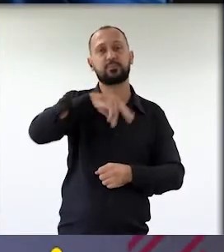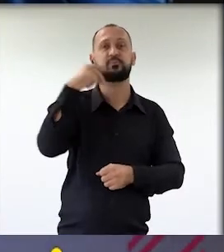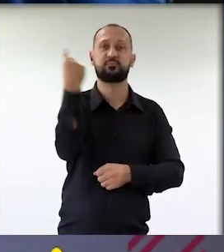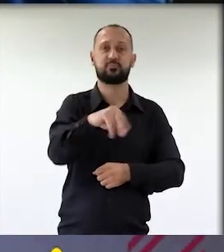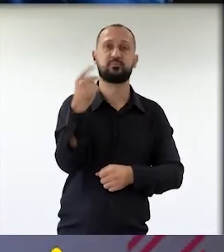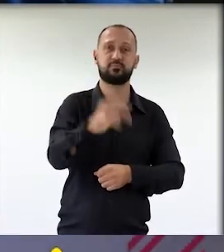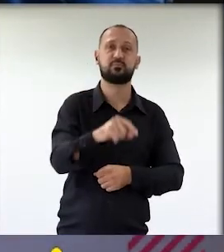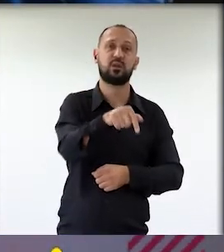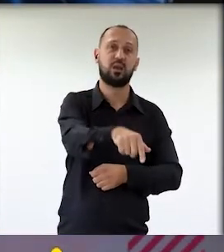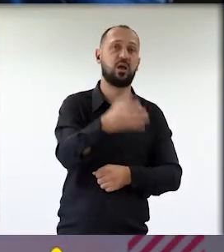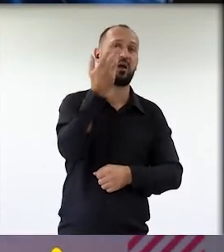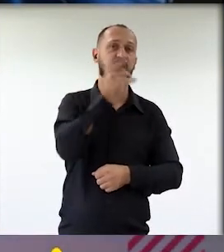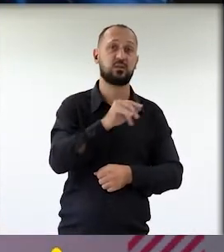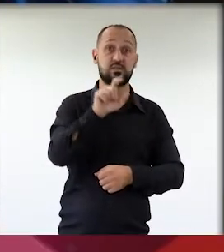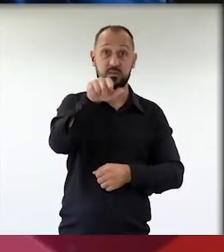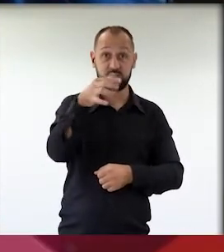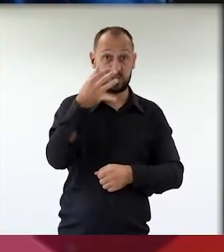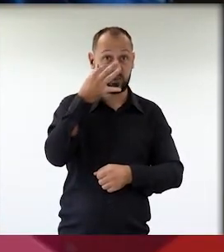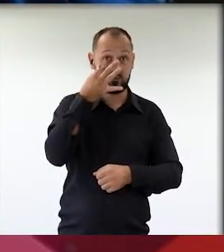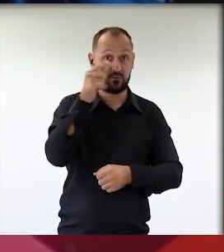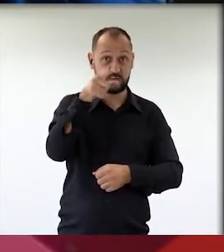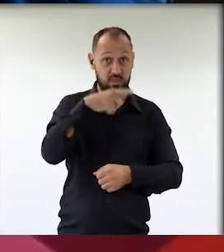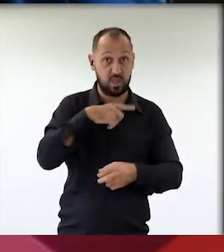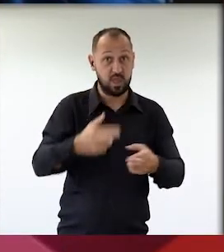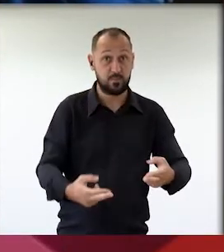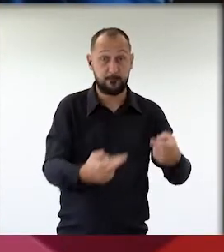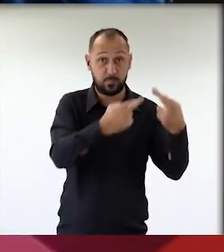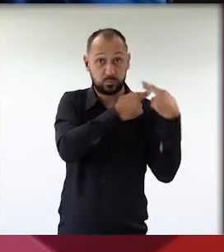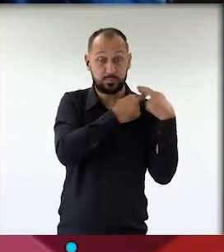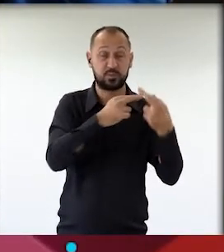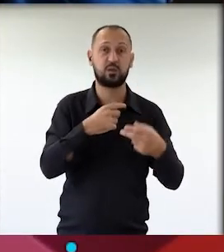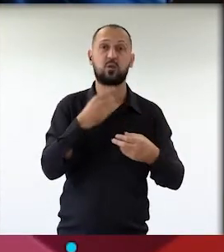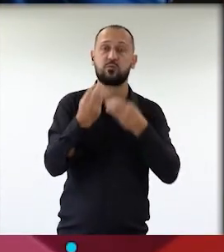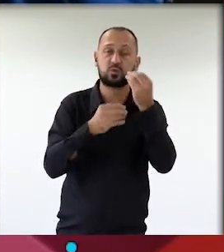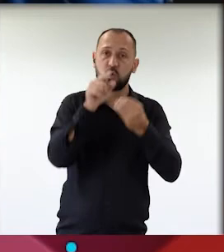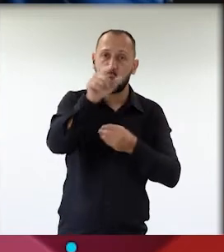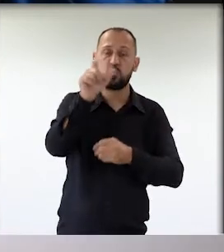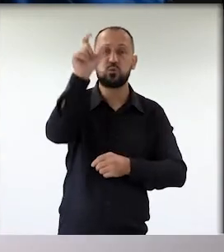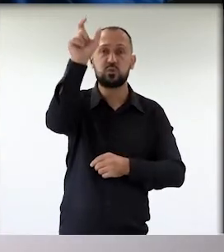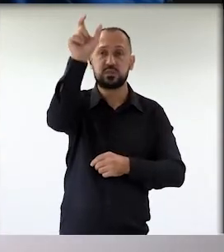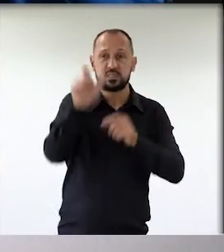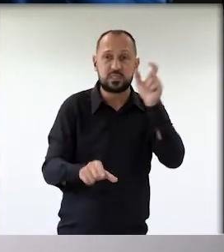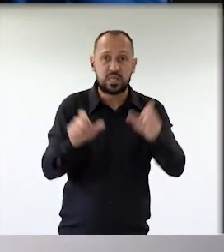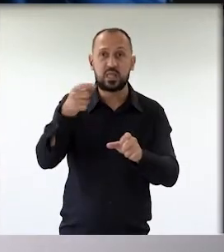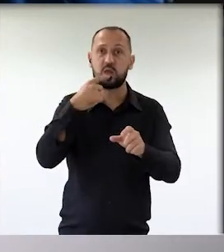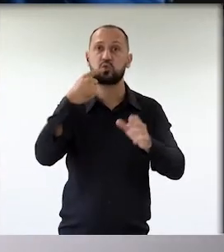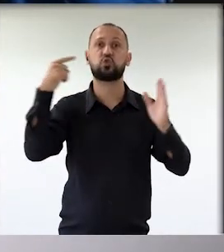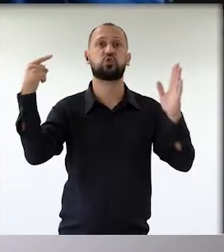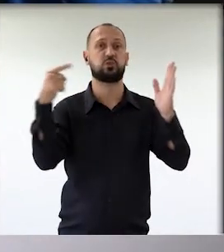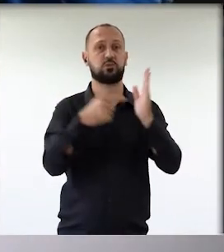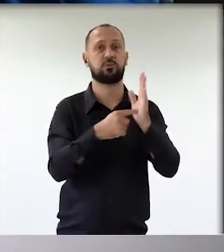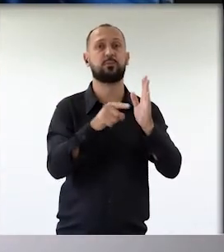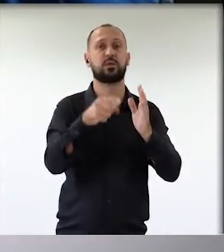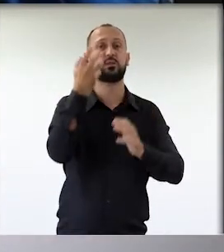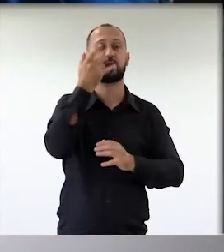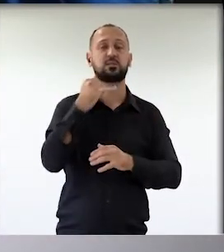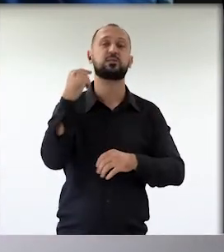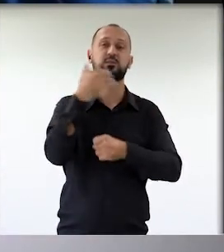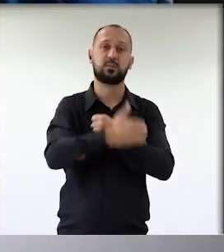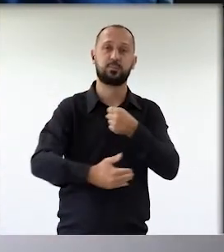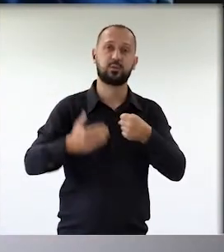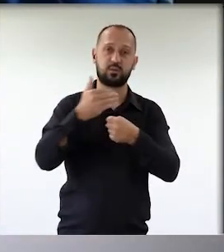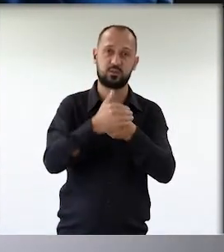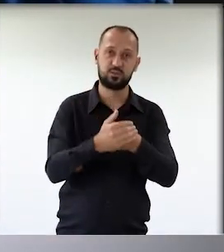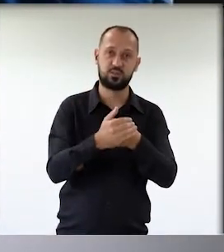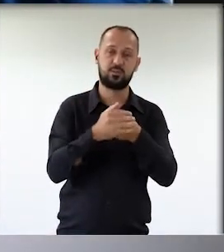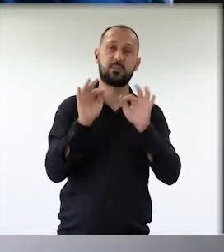uma violência contra a criança. Então, se você está presenciando, você tem obrigação, como cidadão, de denunciar para que essa